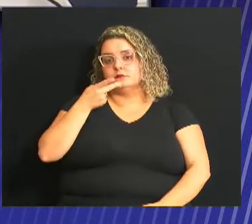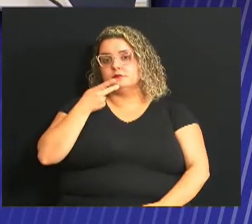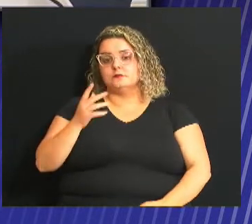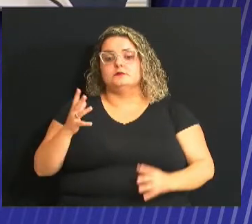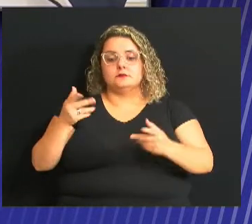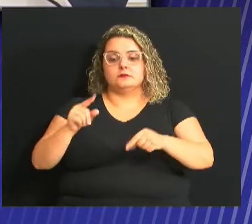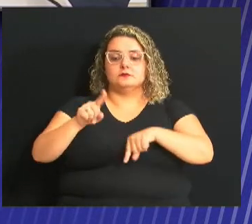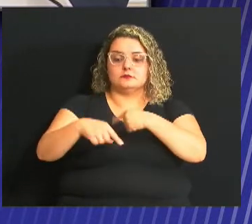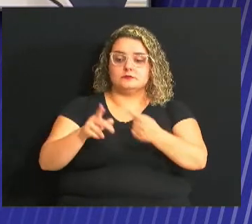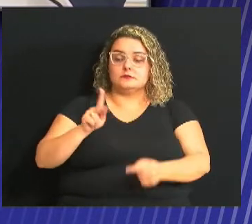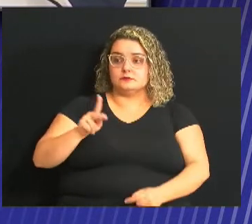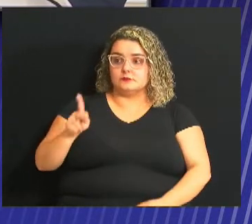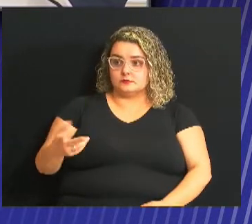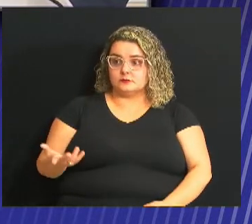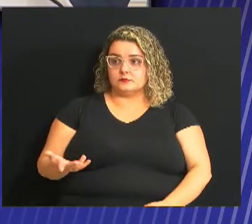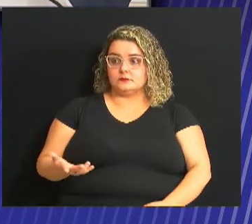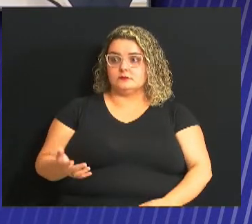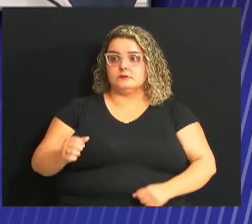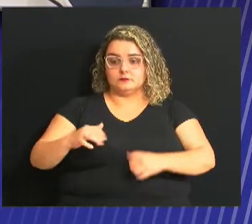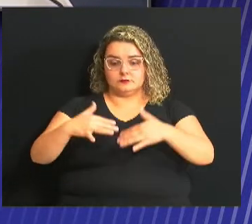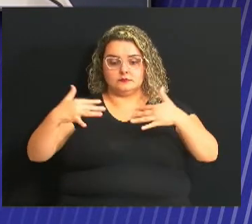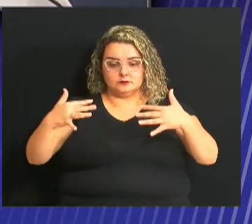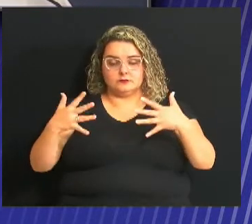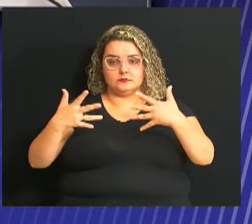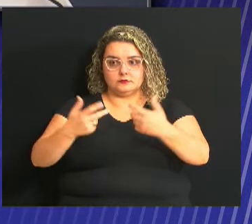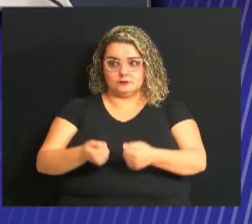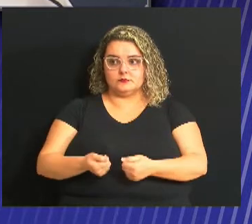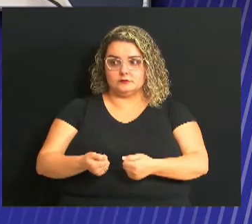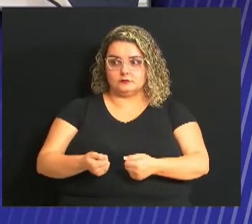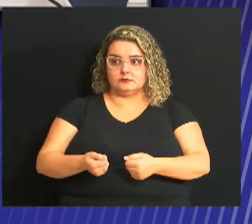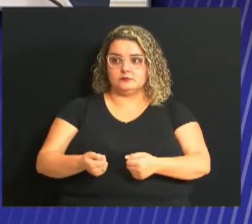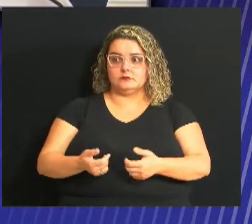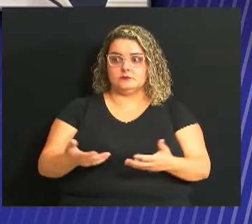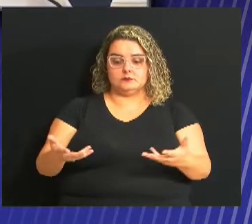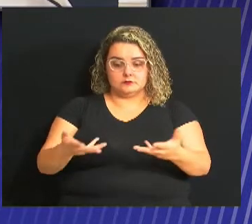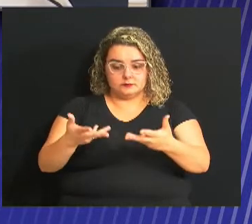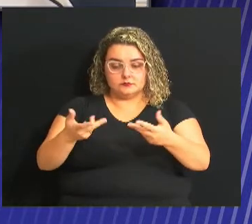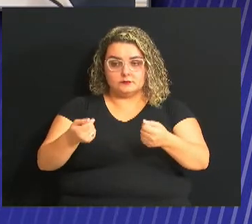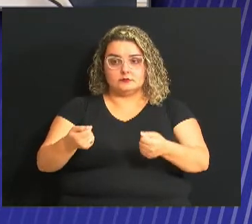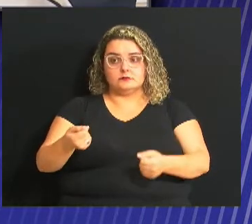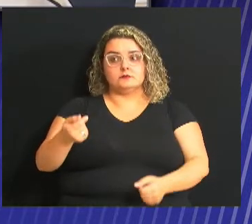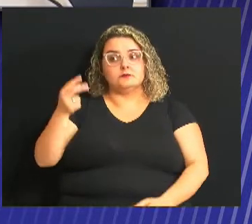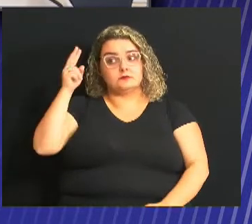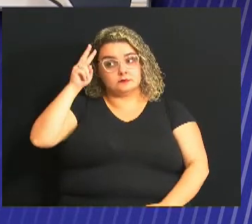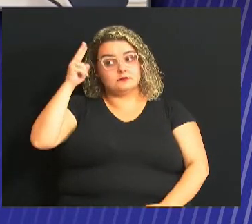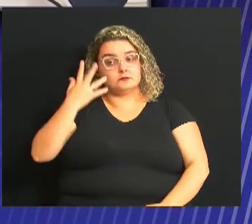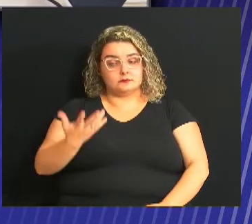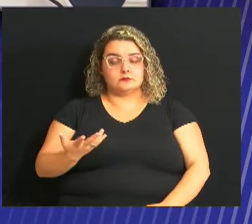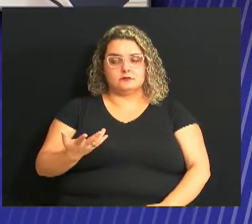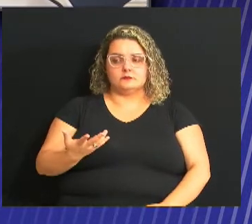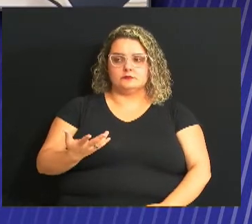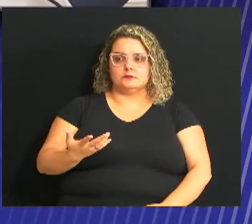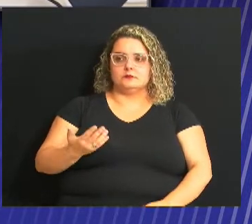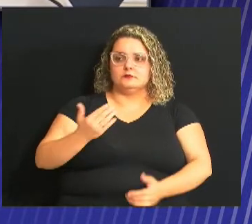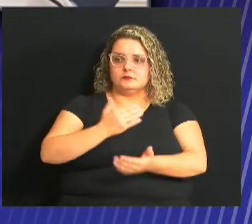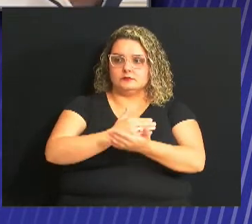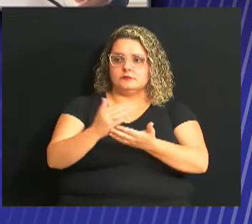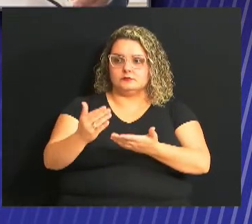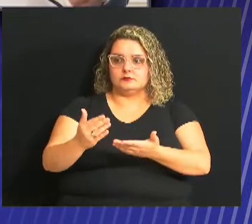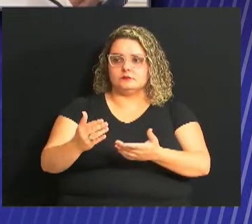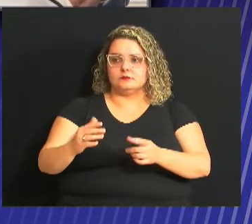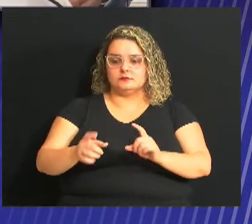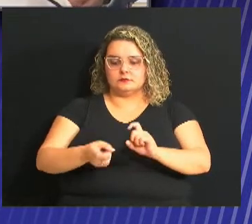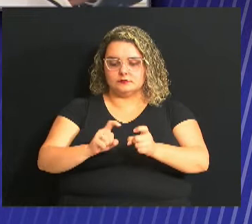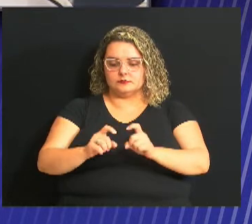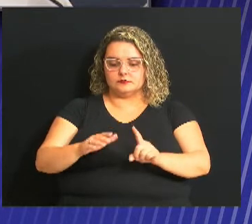os professores que compõem a plateia, essa seleta plateia, me fez lembrar, à medida que eu iniciava essa